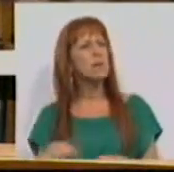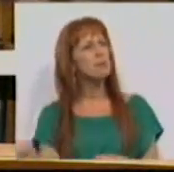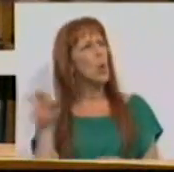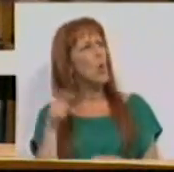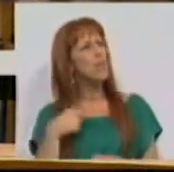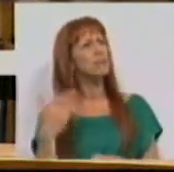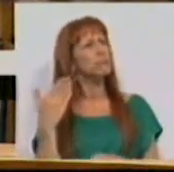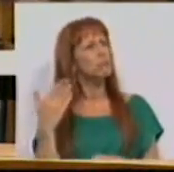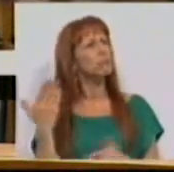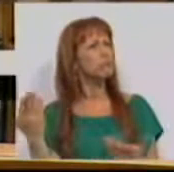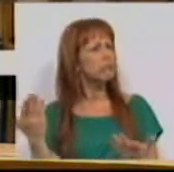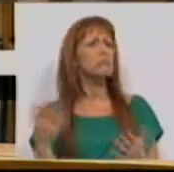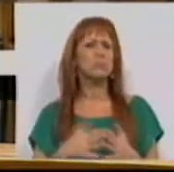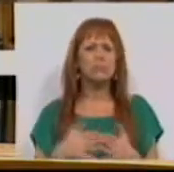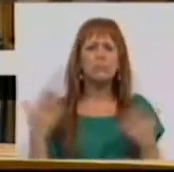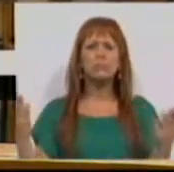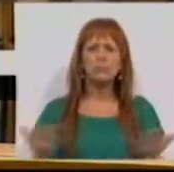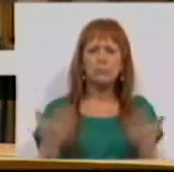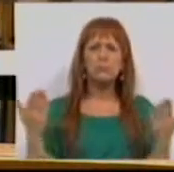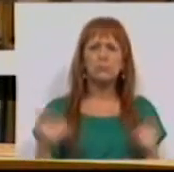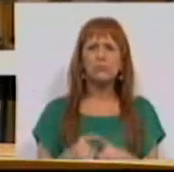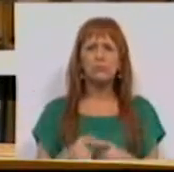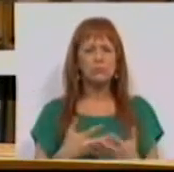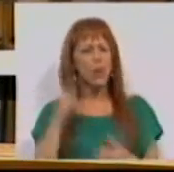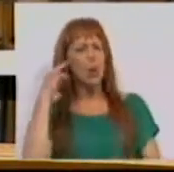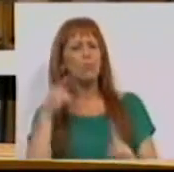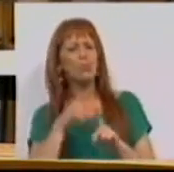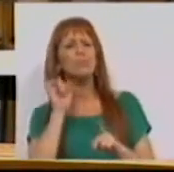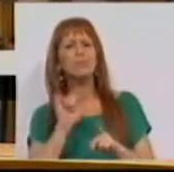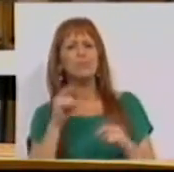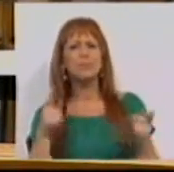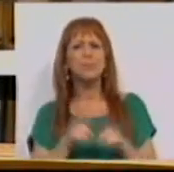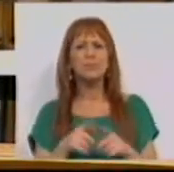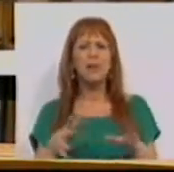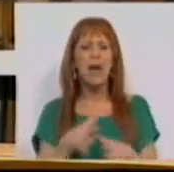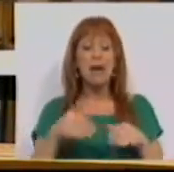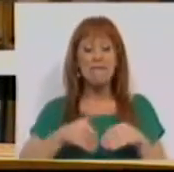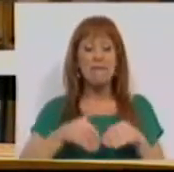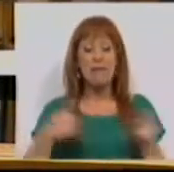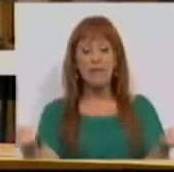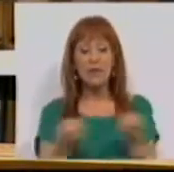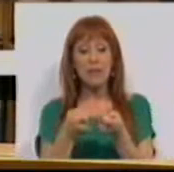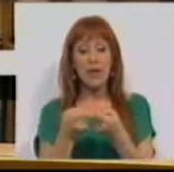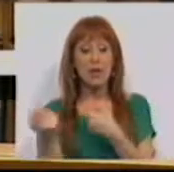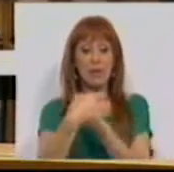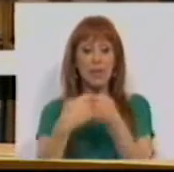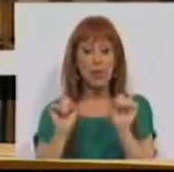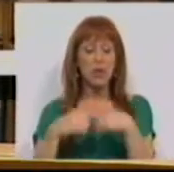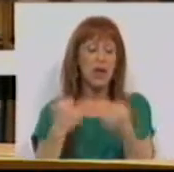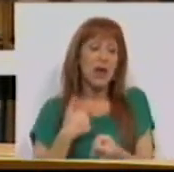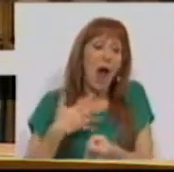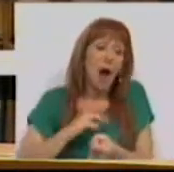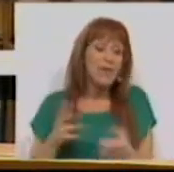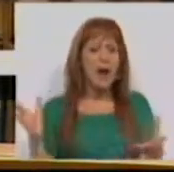ouvi e saúdo a intenção de uma maior proximidade com os parceiros sociais,